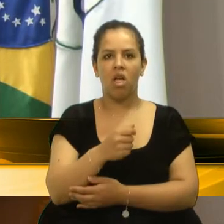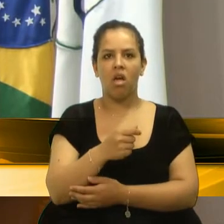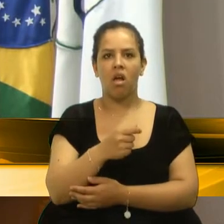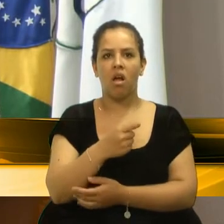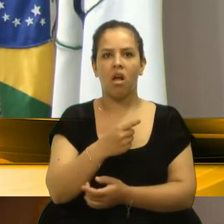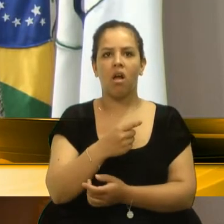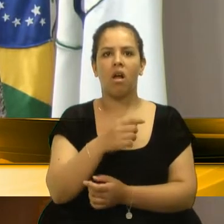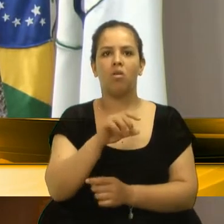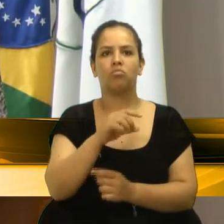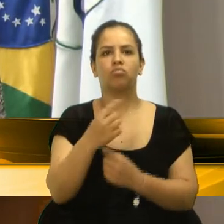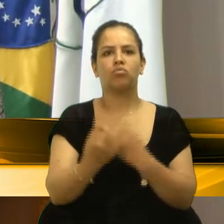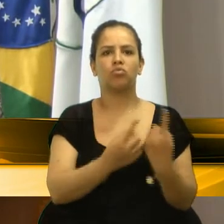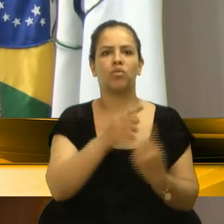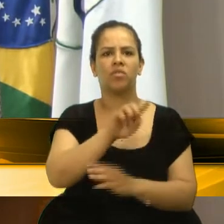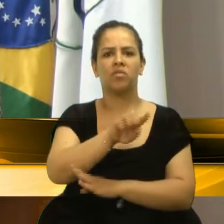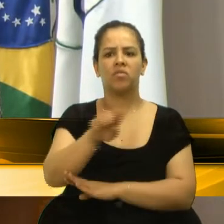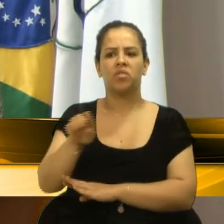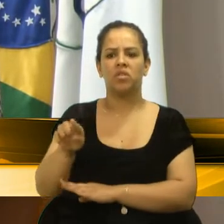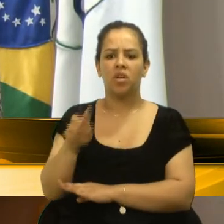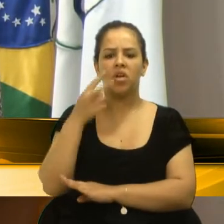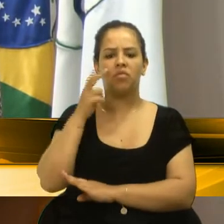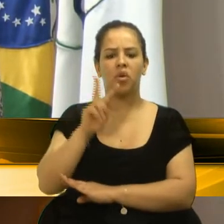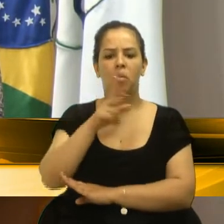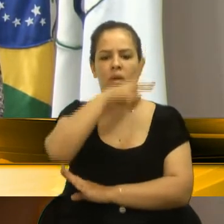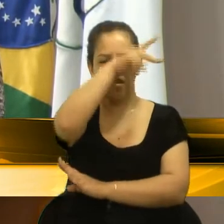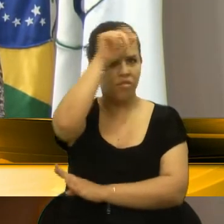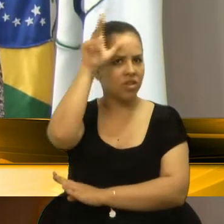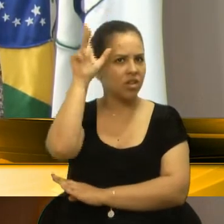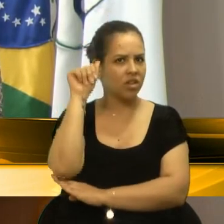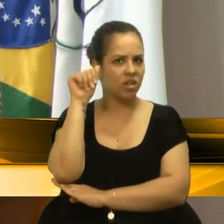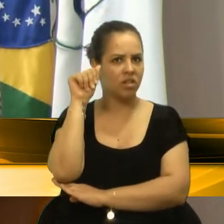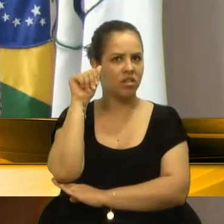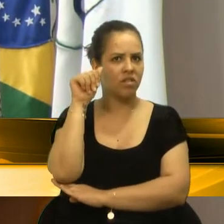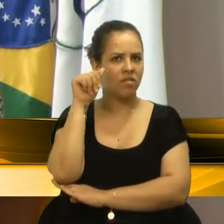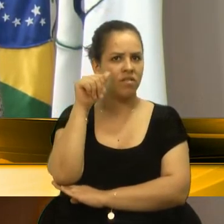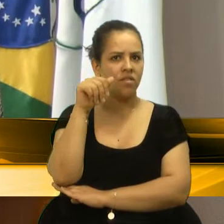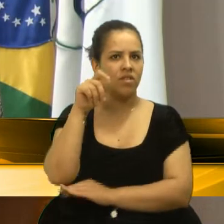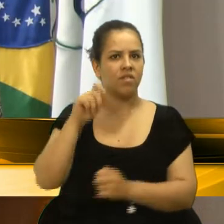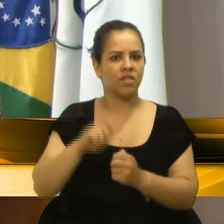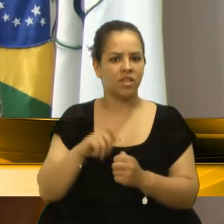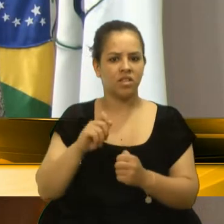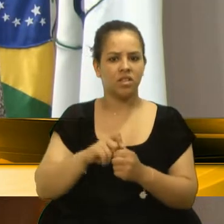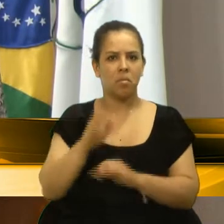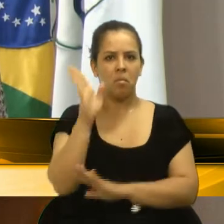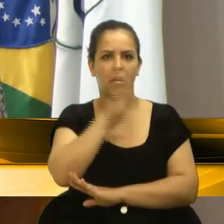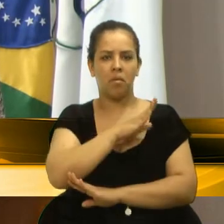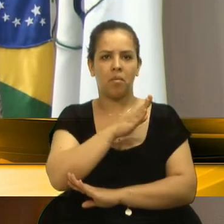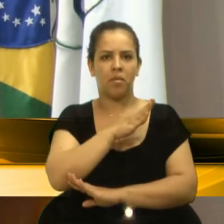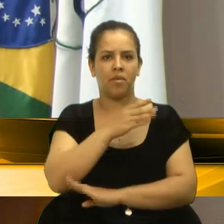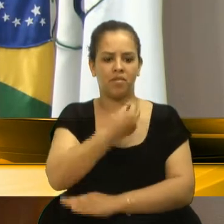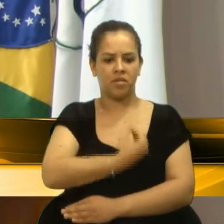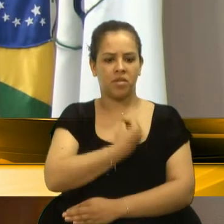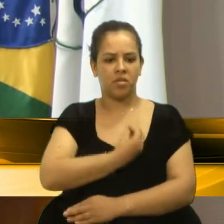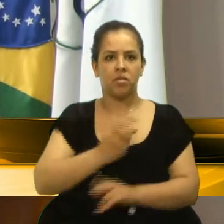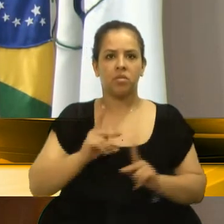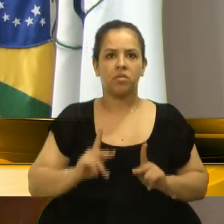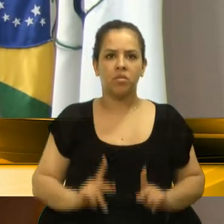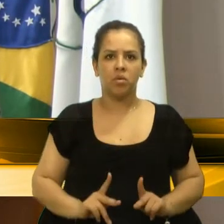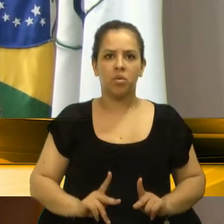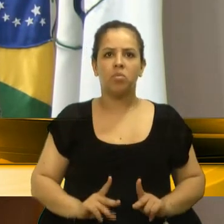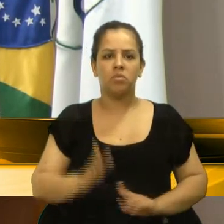aqui o prefeito alguma vez atentar contra a vida de alguém? Ou tem notícia